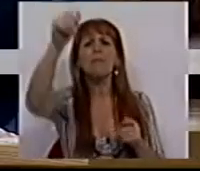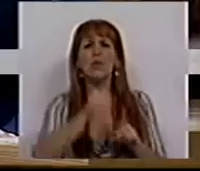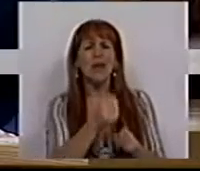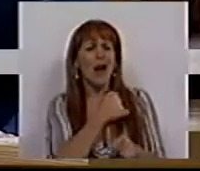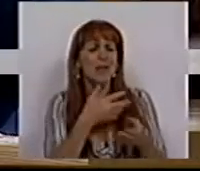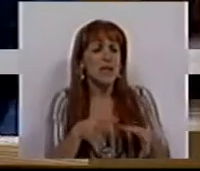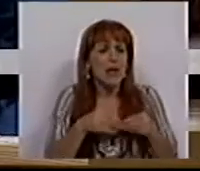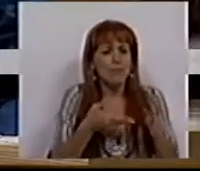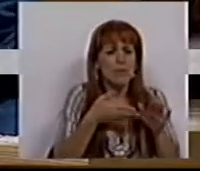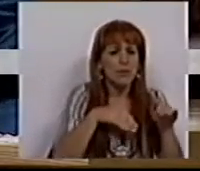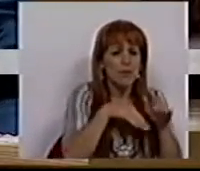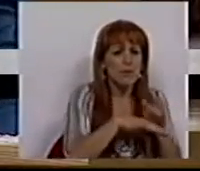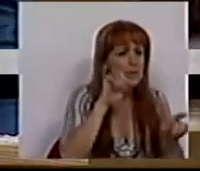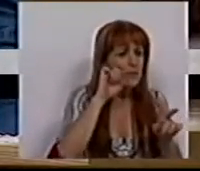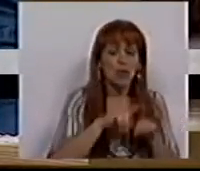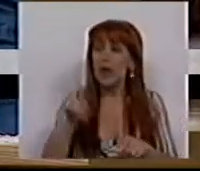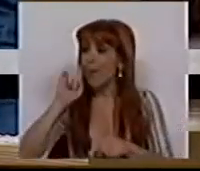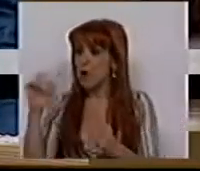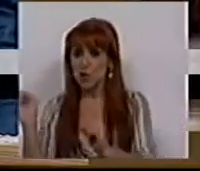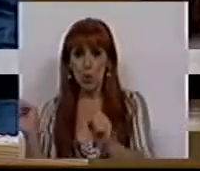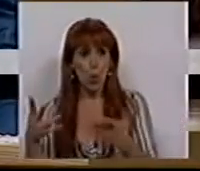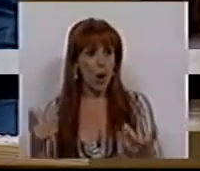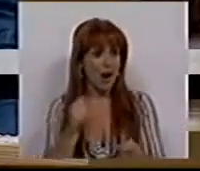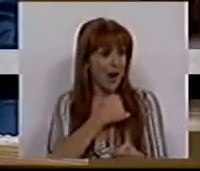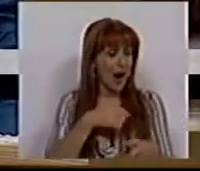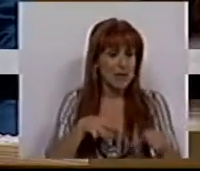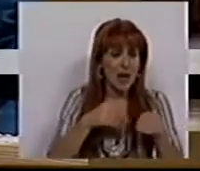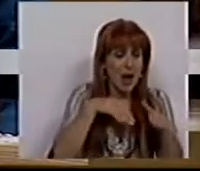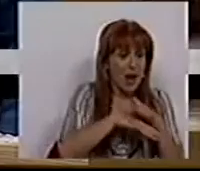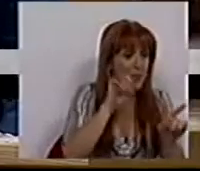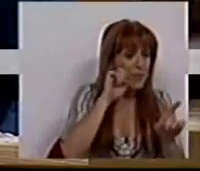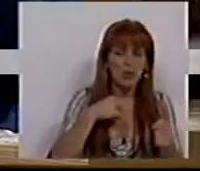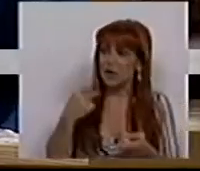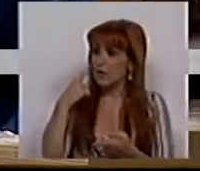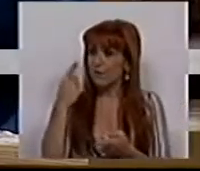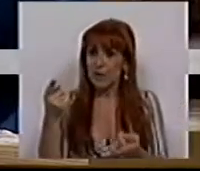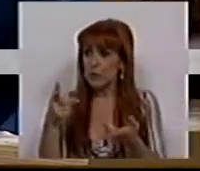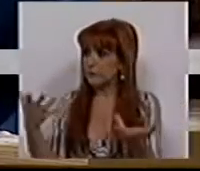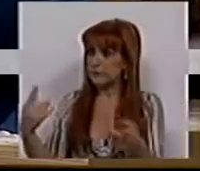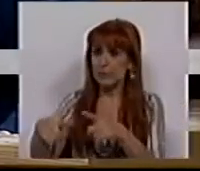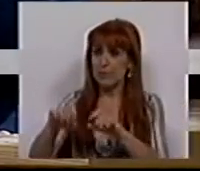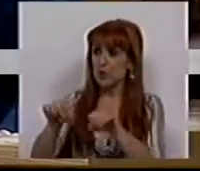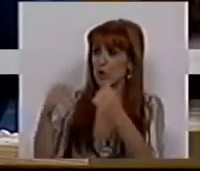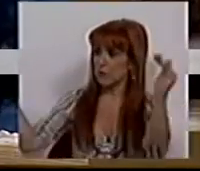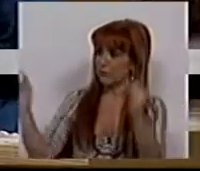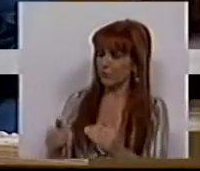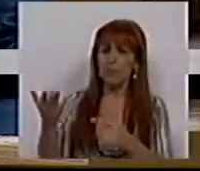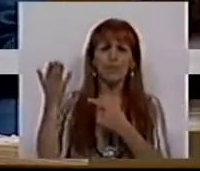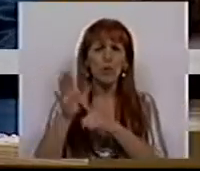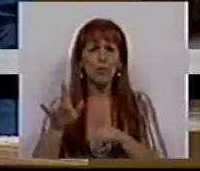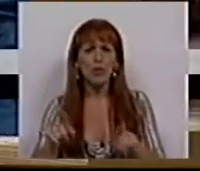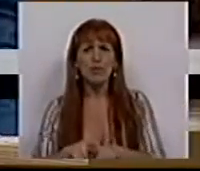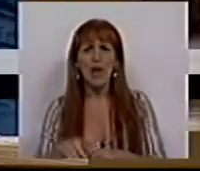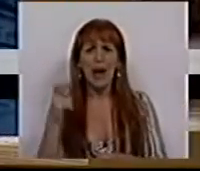casas abrigo e que há mulheres que não tendo, não estando em casas abrigo viram as suas prestações sociais reduzidas, por